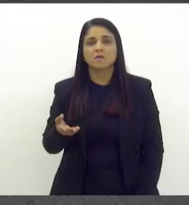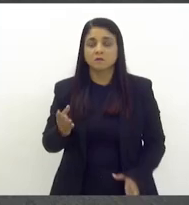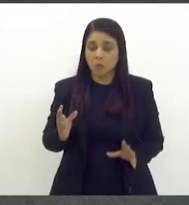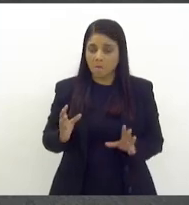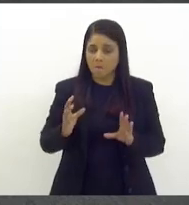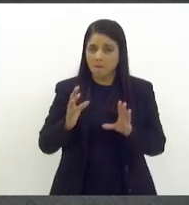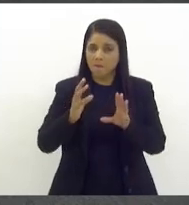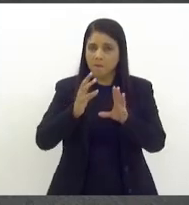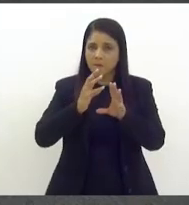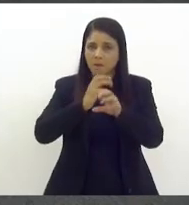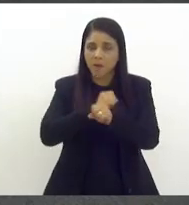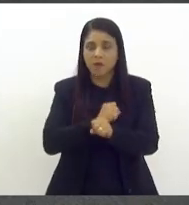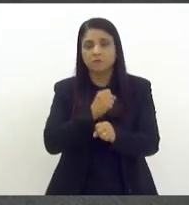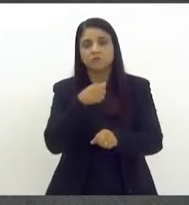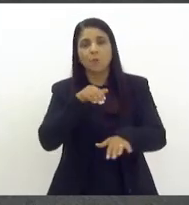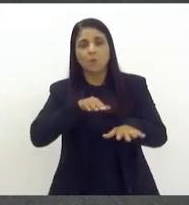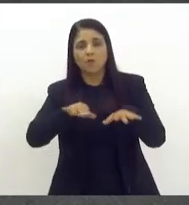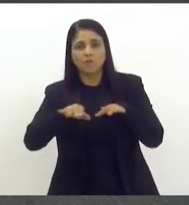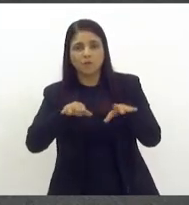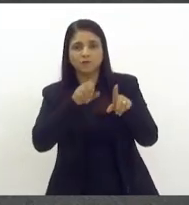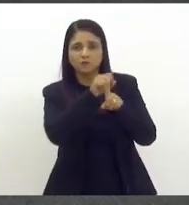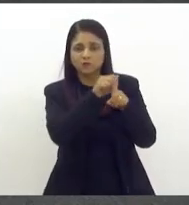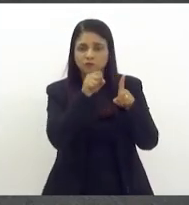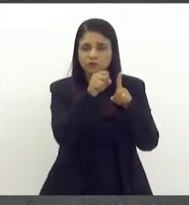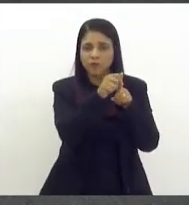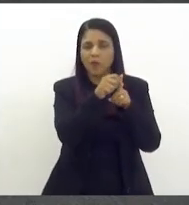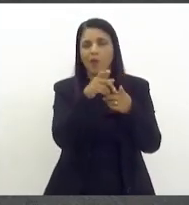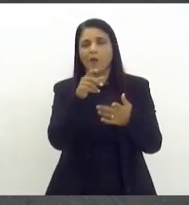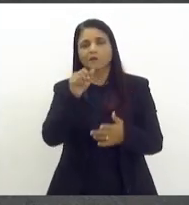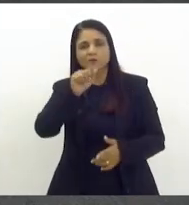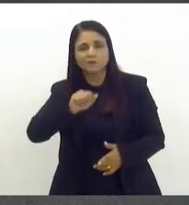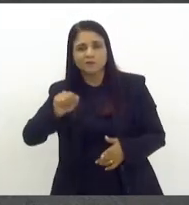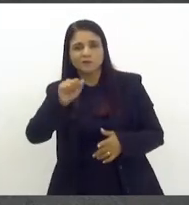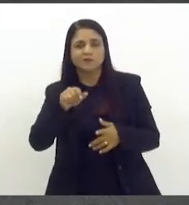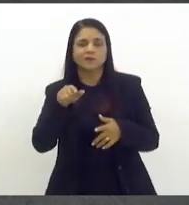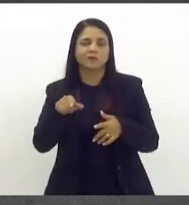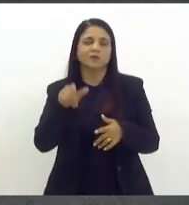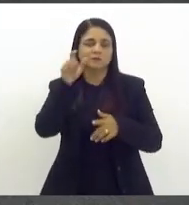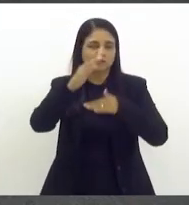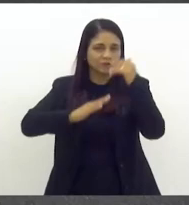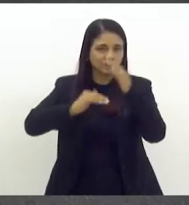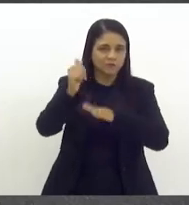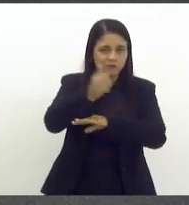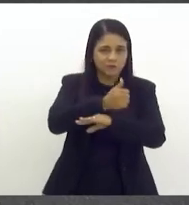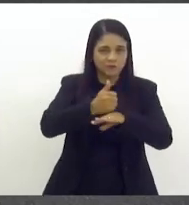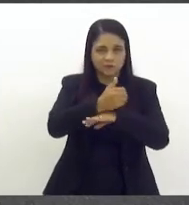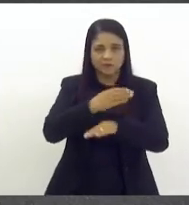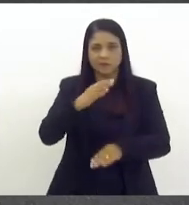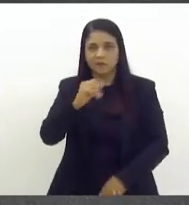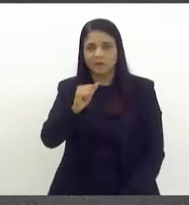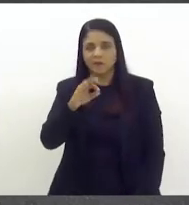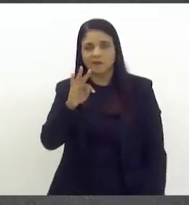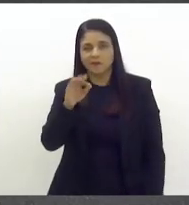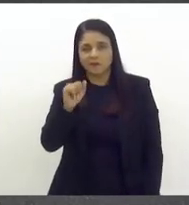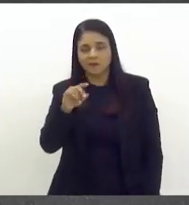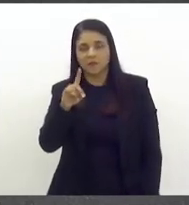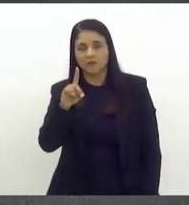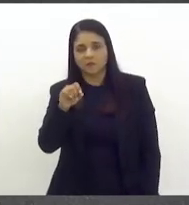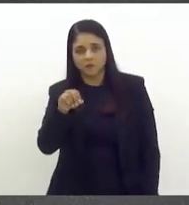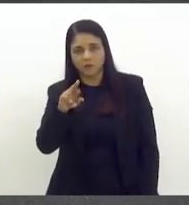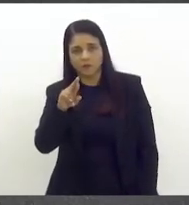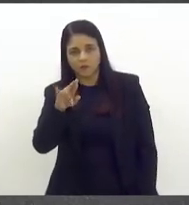acúmulo do movimento social do movimento das cooperativas dos catadores que você mencionou dos artesãos também